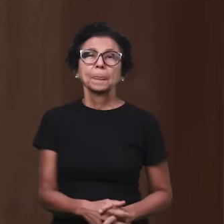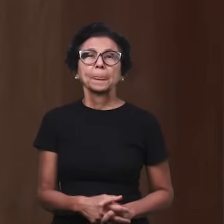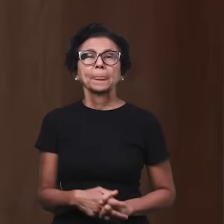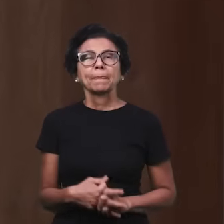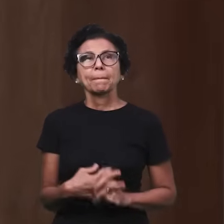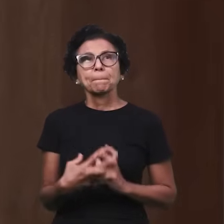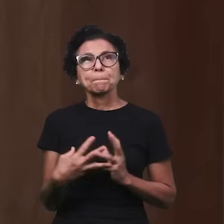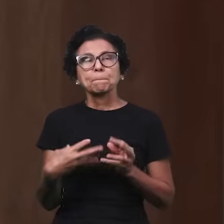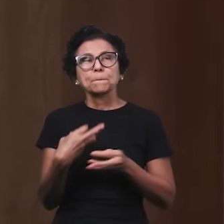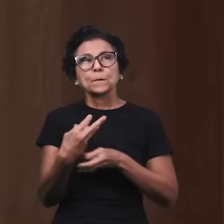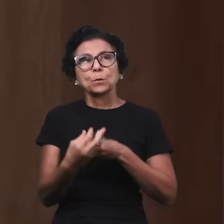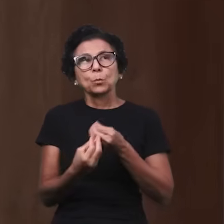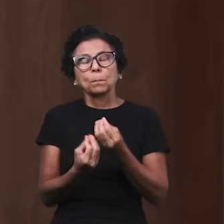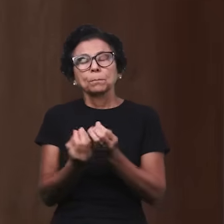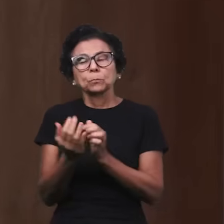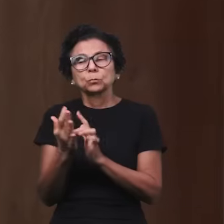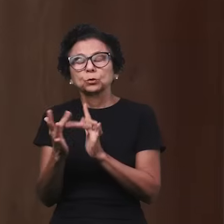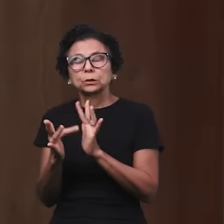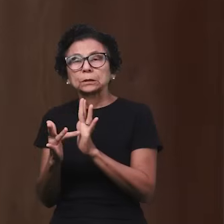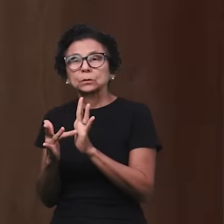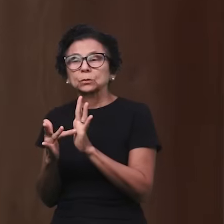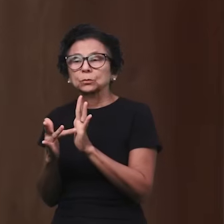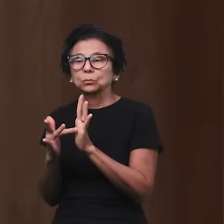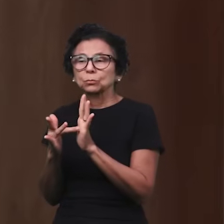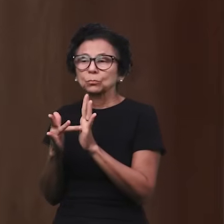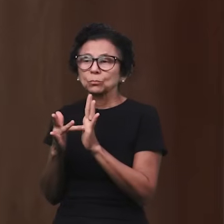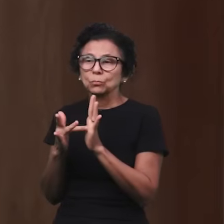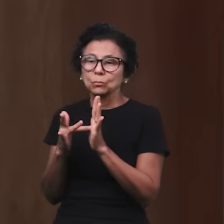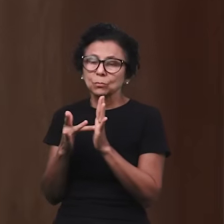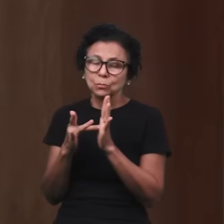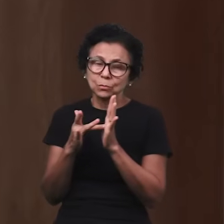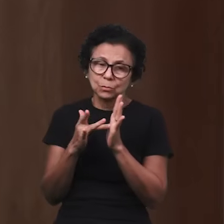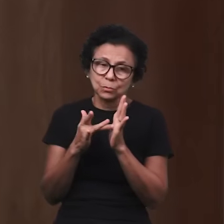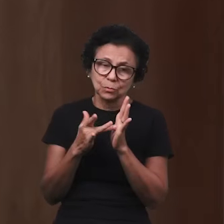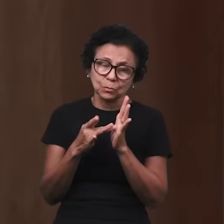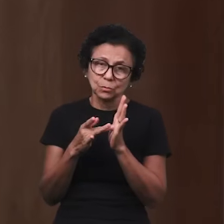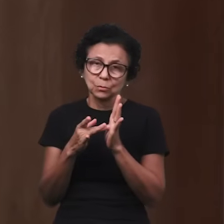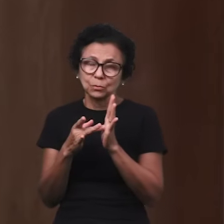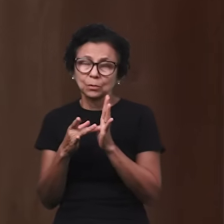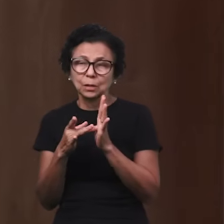Como ele introduz a